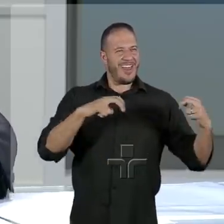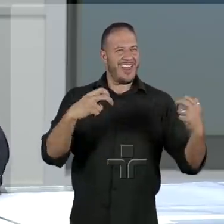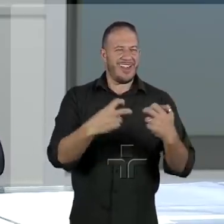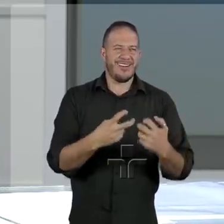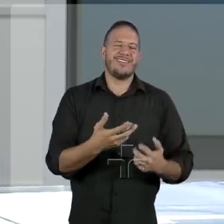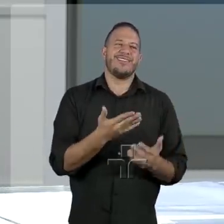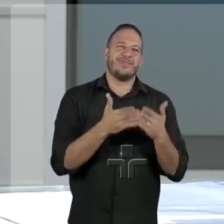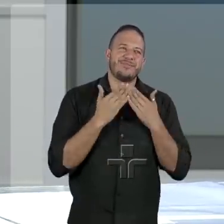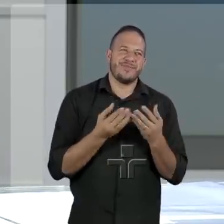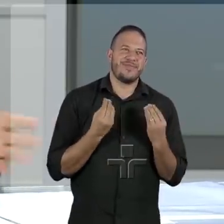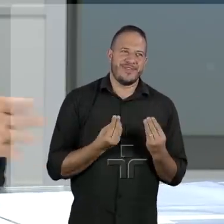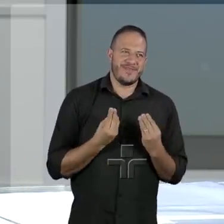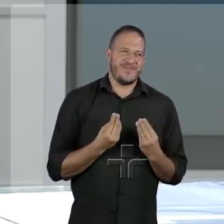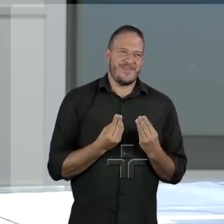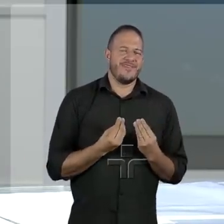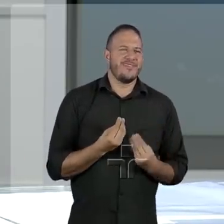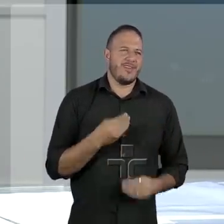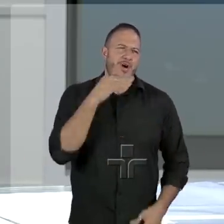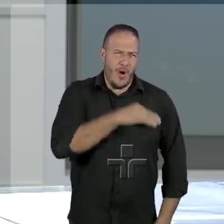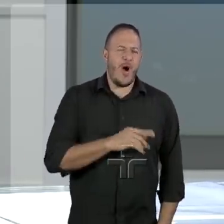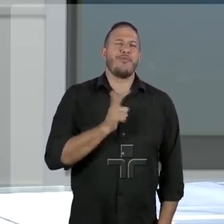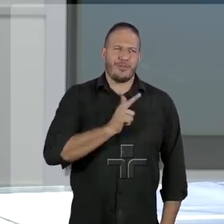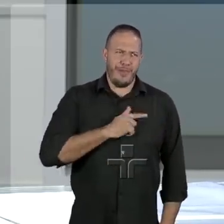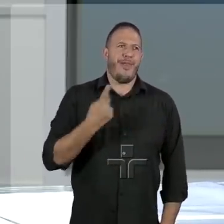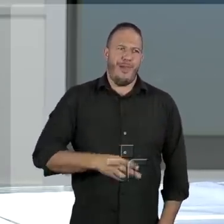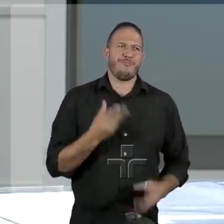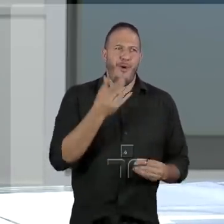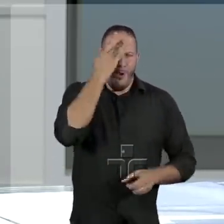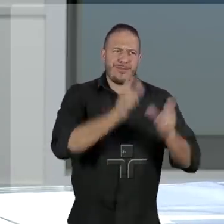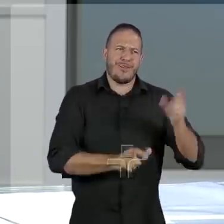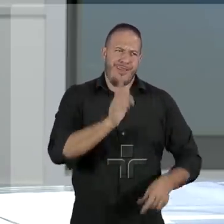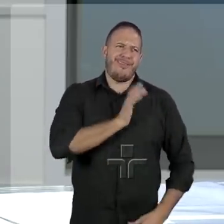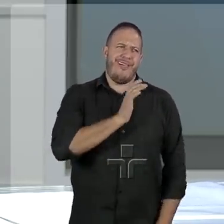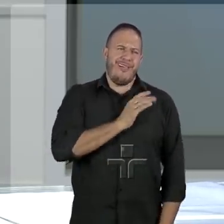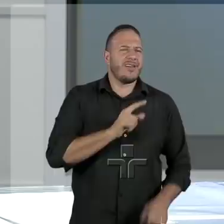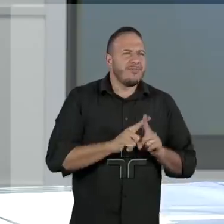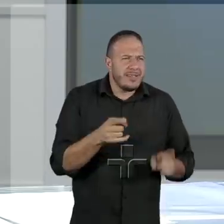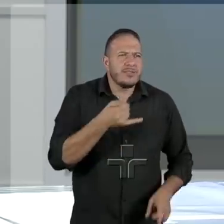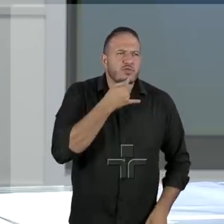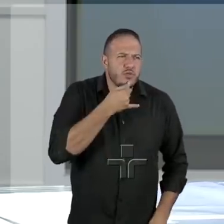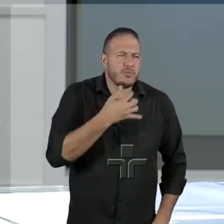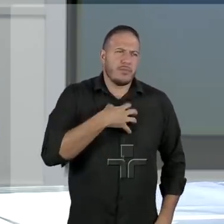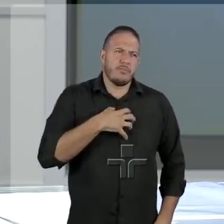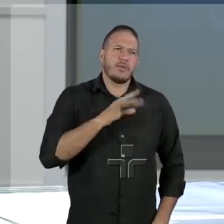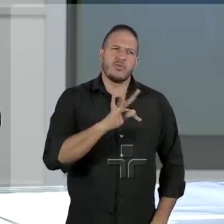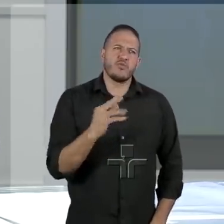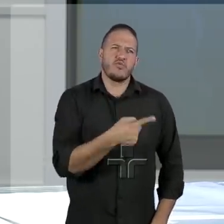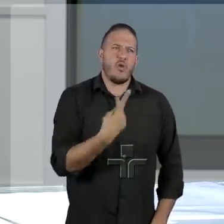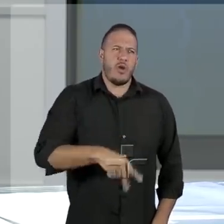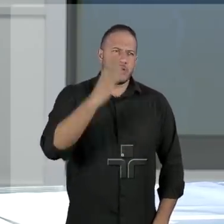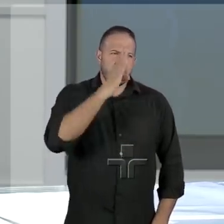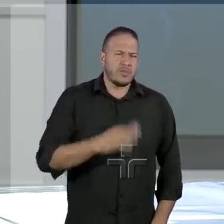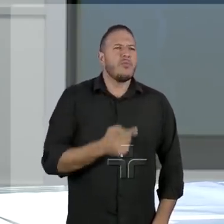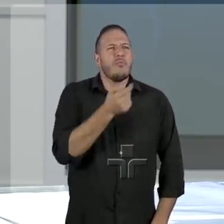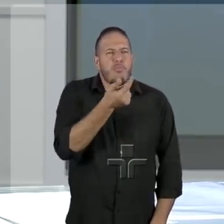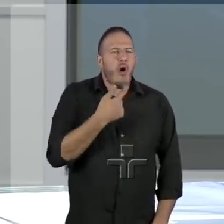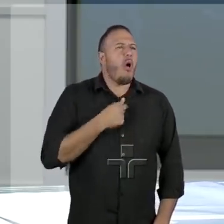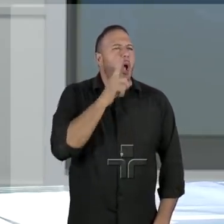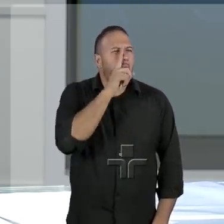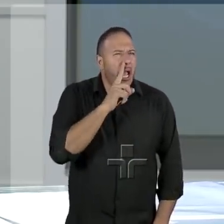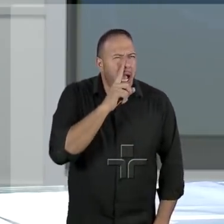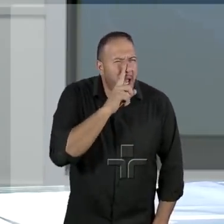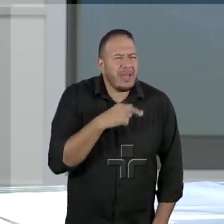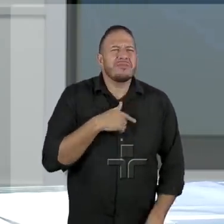meu Deus, claro, o Brasil tem muita gente rica, mas, lamentavelmente, para todos nós brasileiros, são muito poucos os riscos e